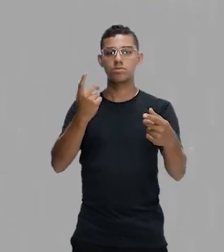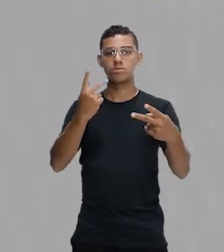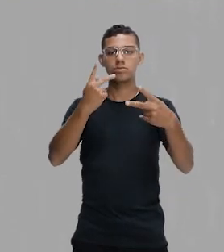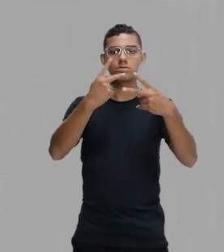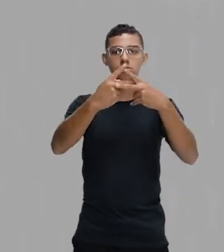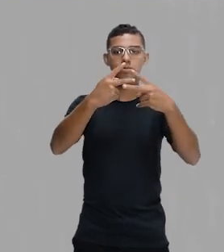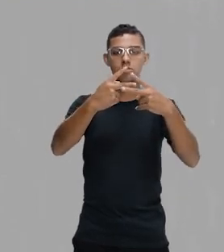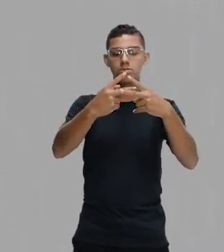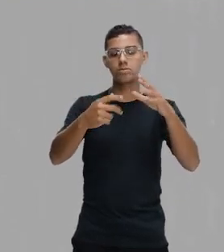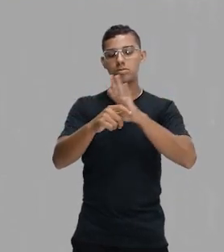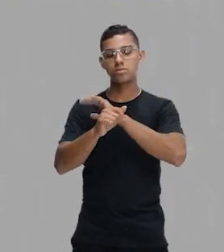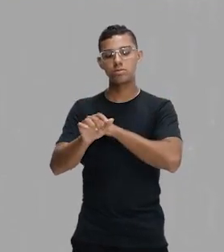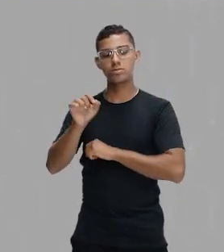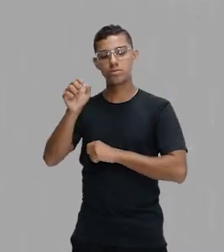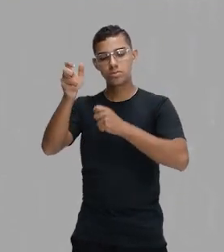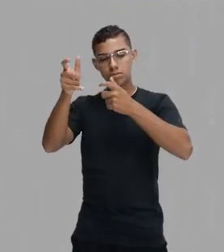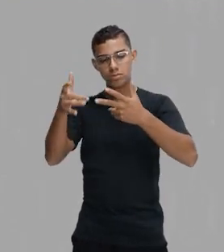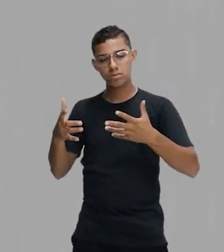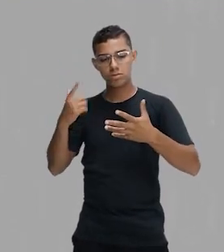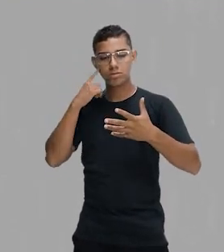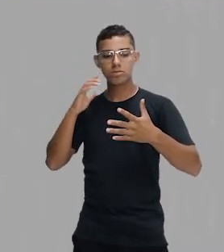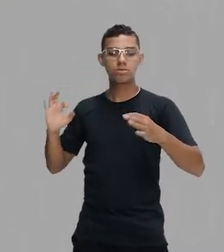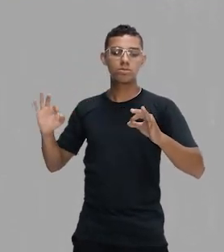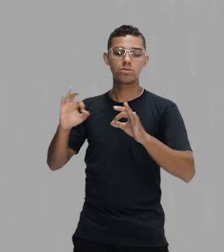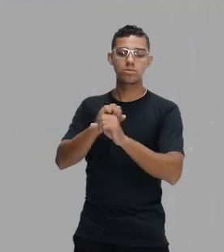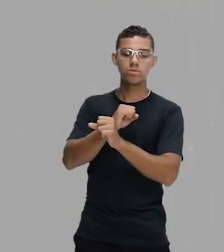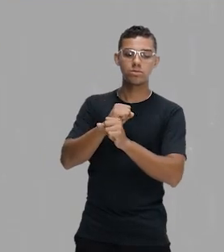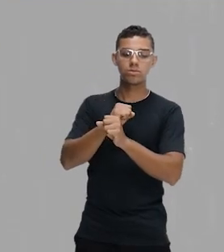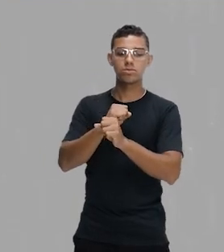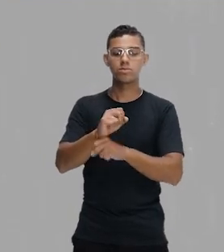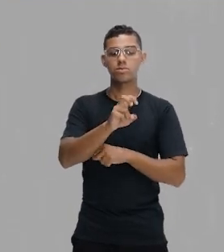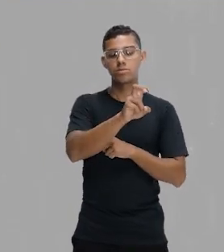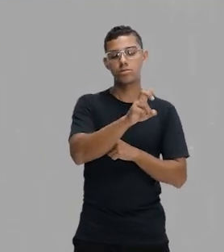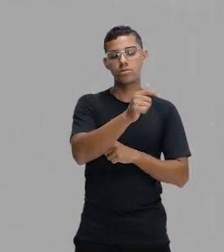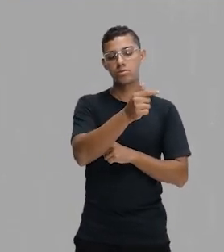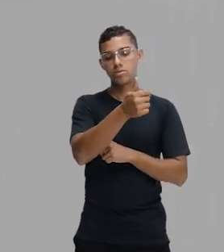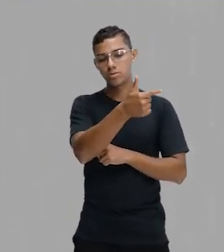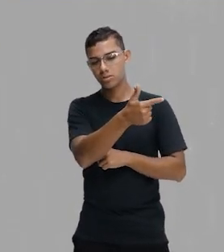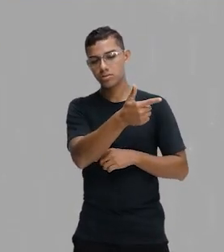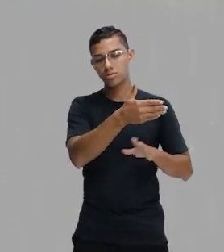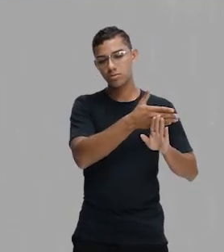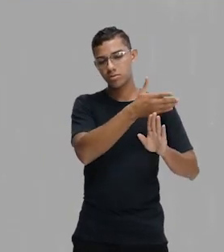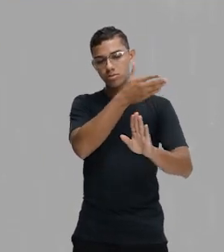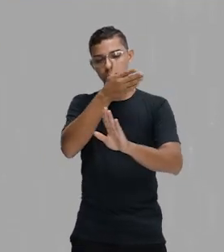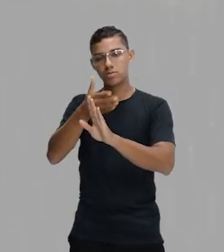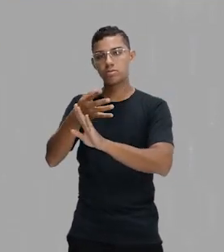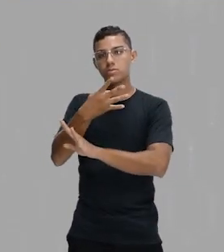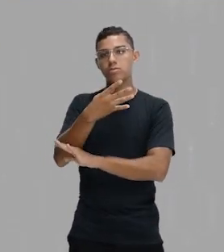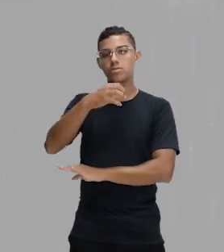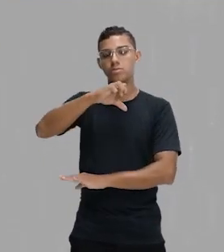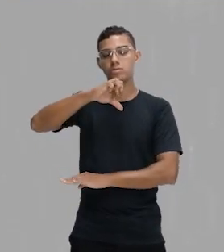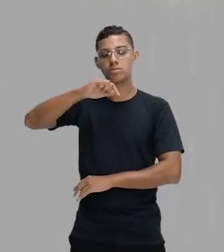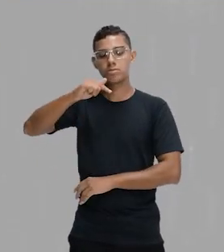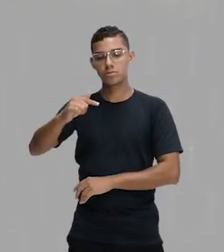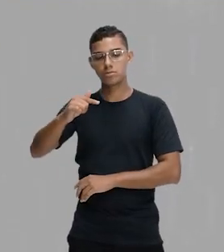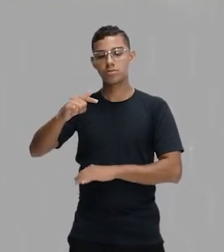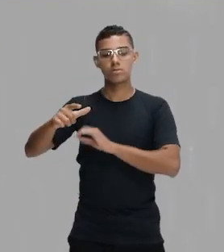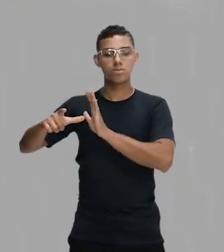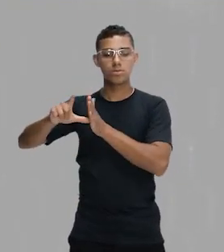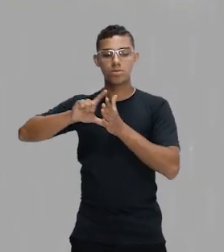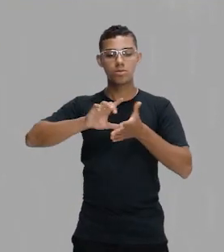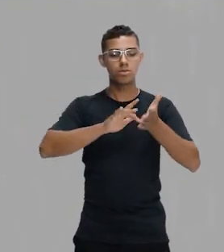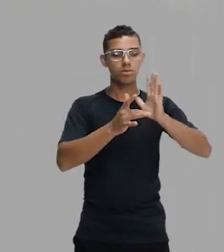entre 572 e 497 anos antes de Cristo. Né? Acreditava-se, né? Ele acreditava, né,